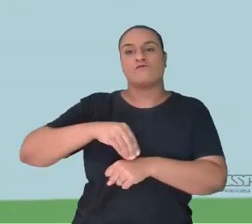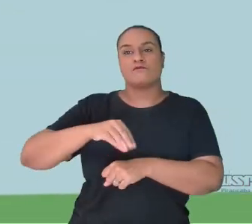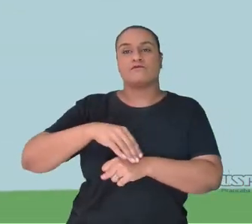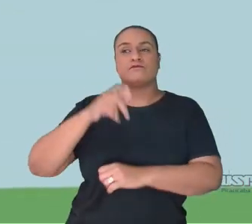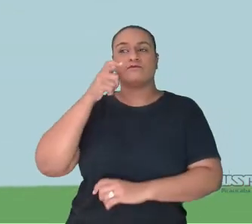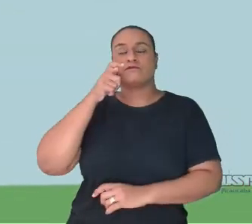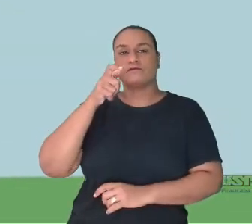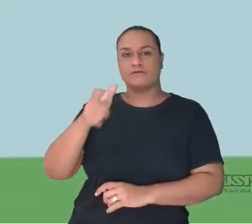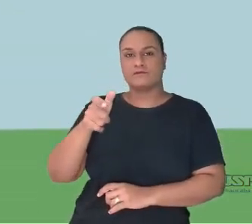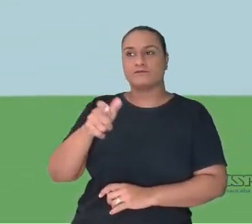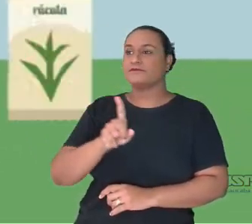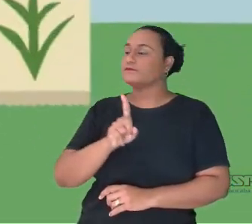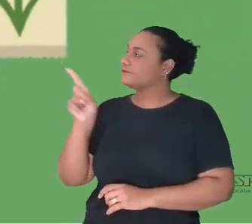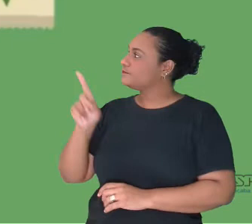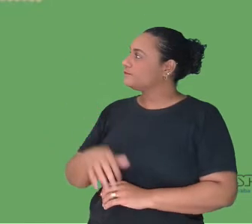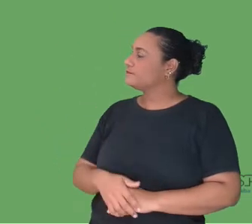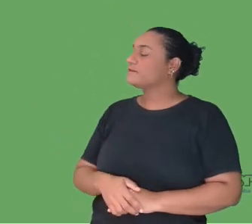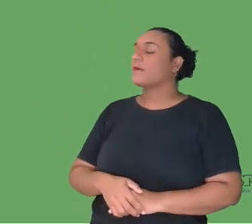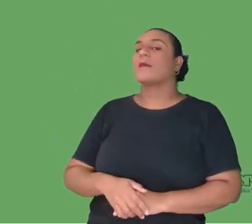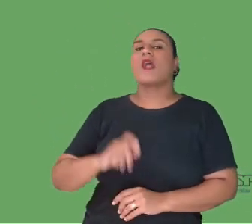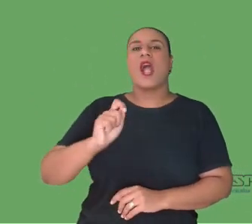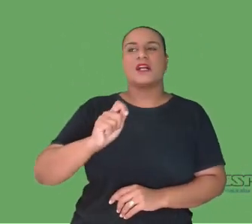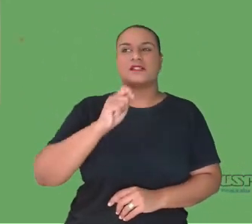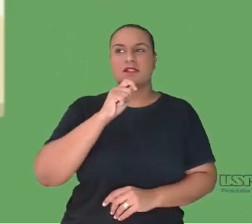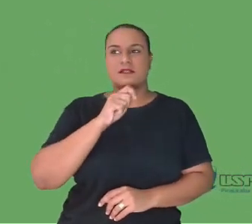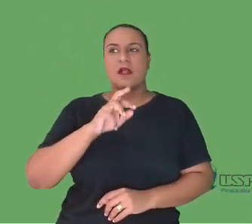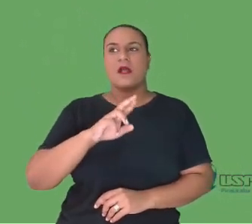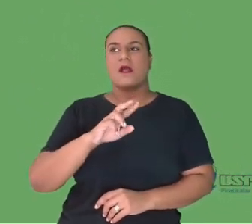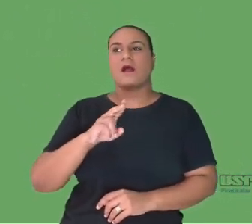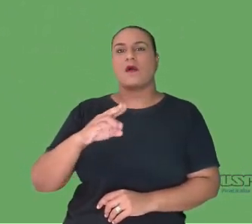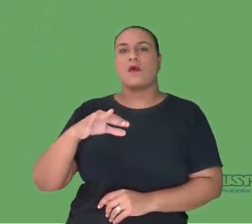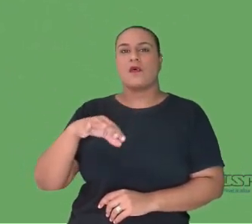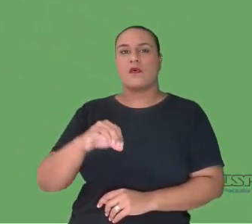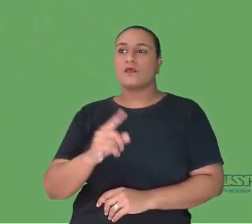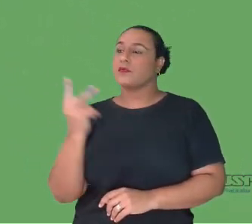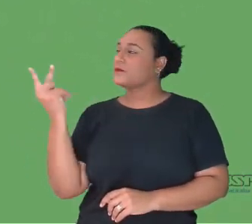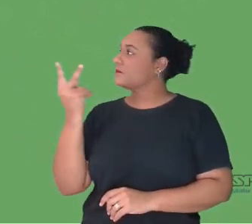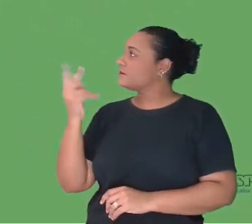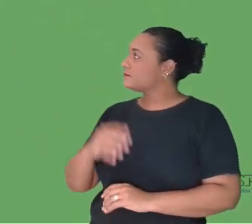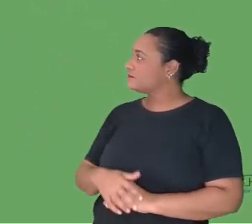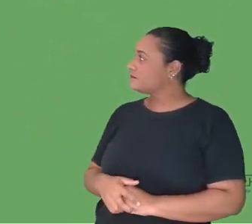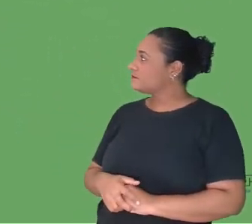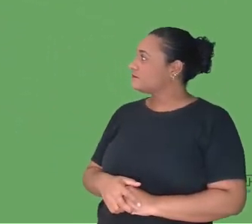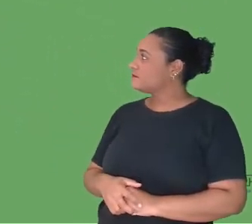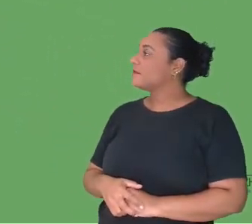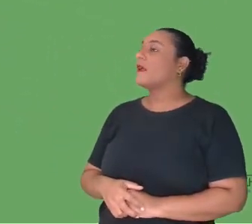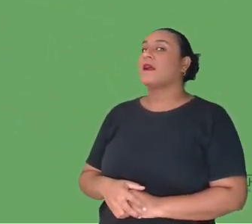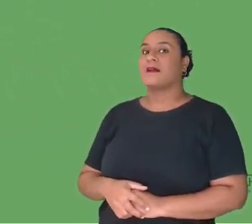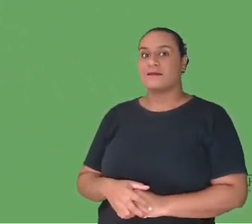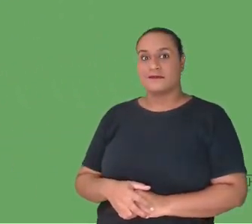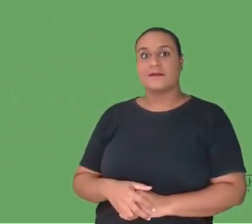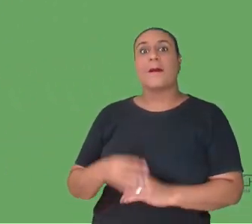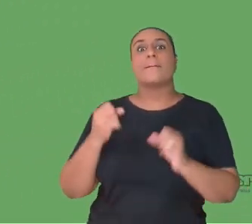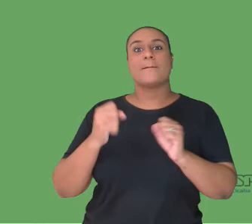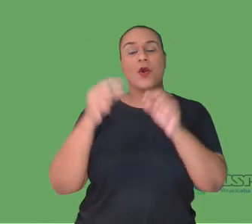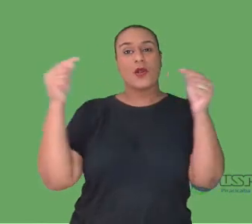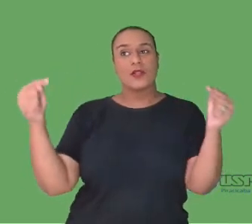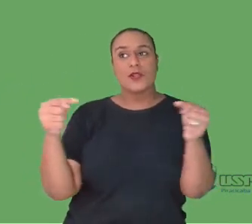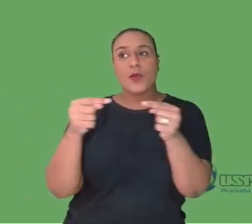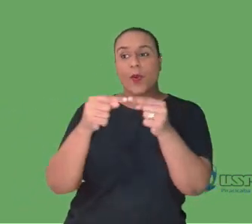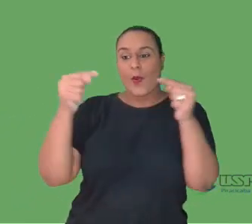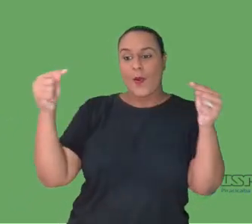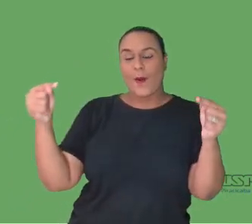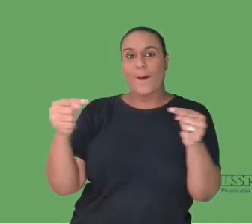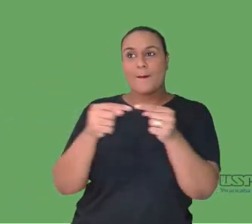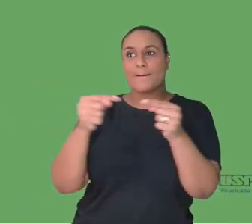interessantes de consórcio: cenoura e rúcula, cebolinha com salsa, espinafre com couve, mandioca